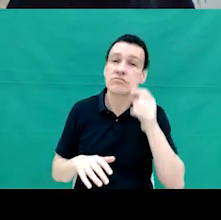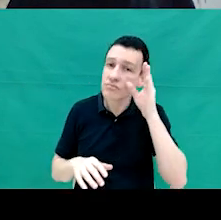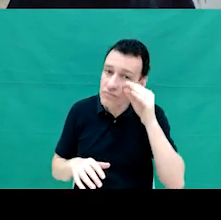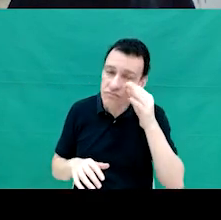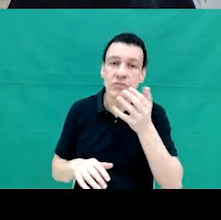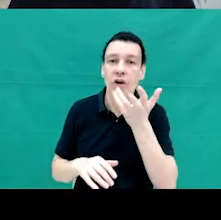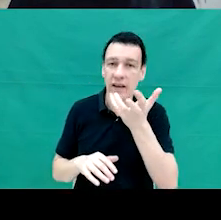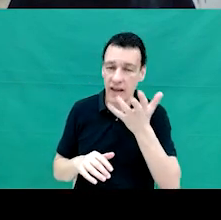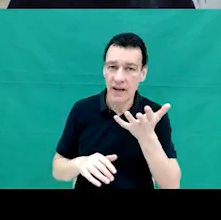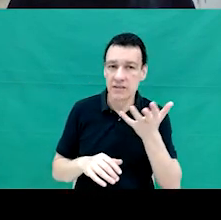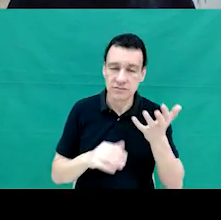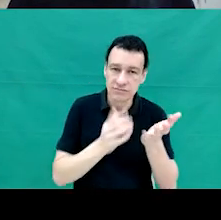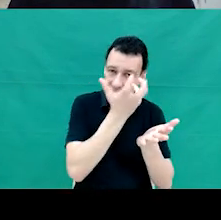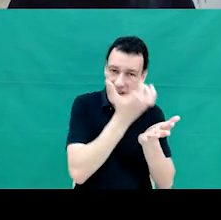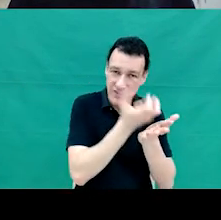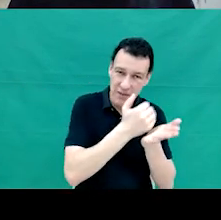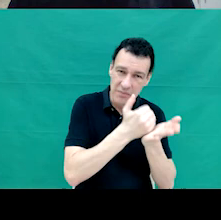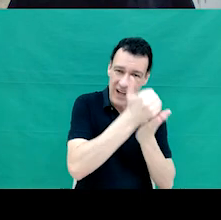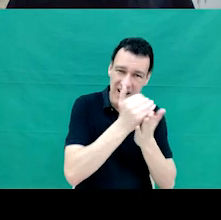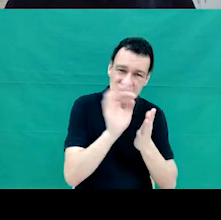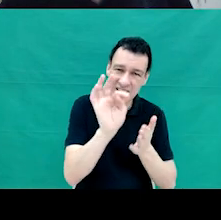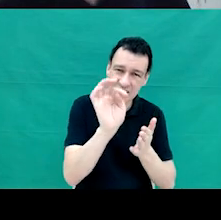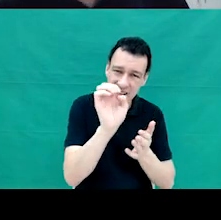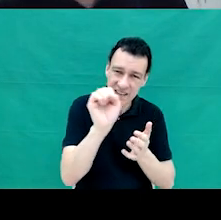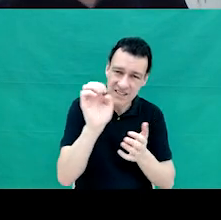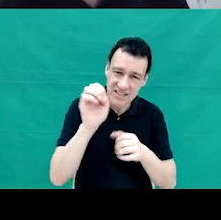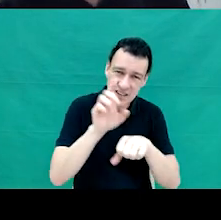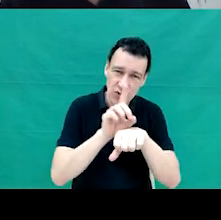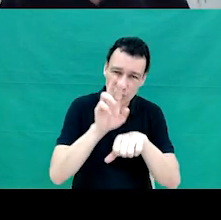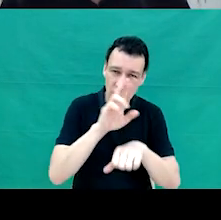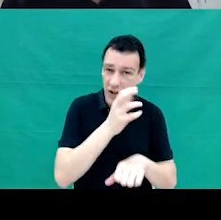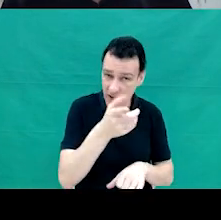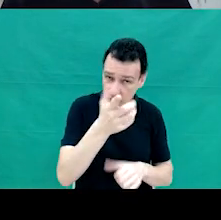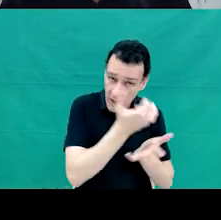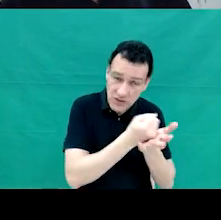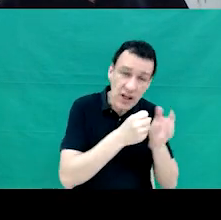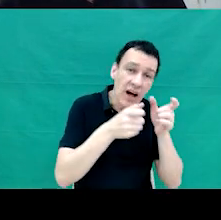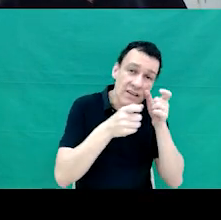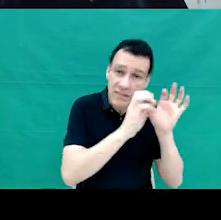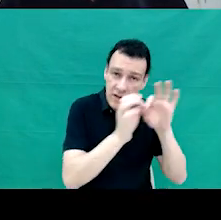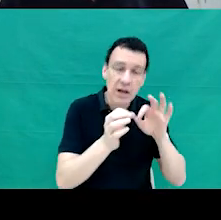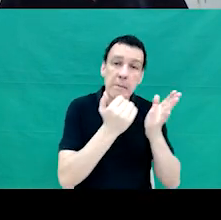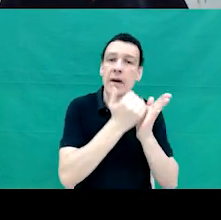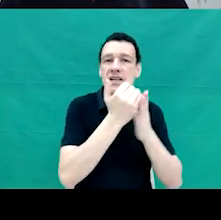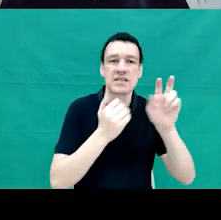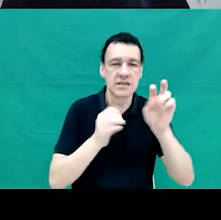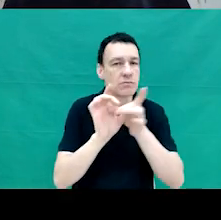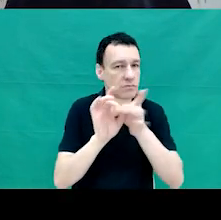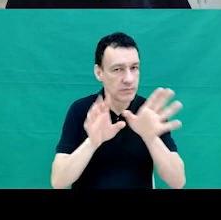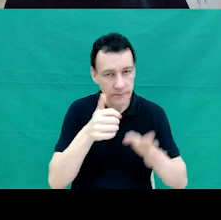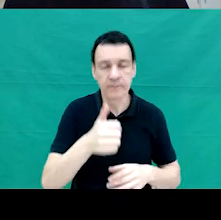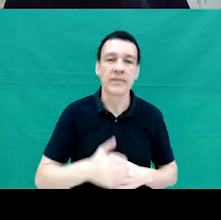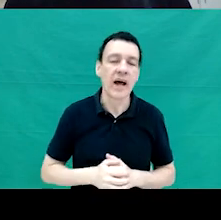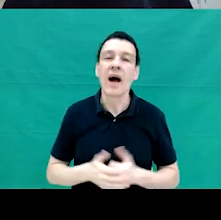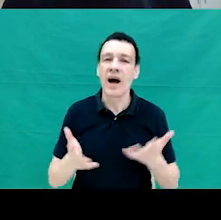e poder acompanhar. Exatamente. Então a gente tem em tela novamente o QR Code. Como dito no começo,